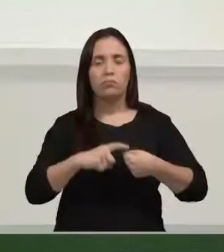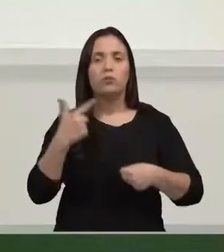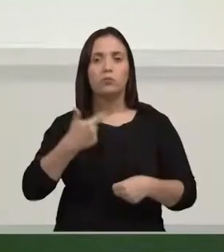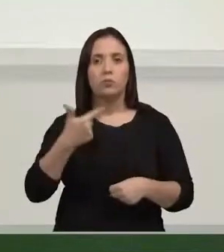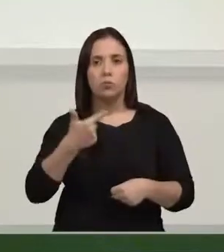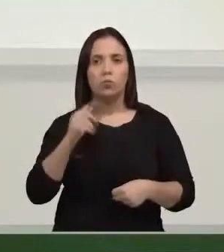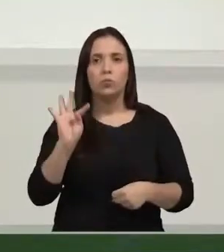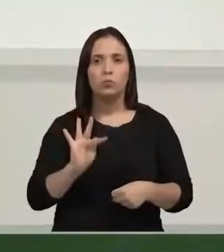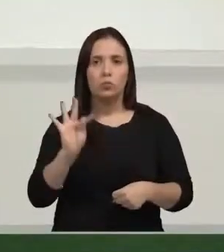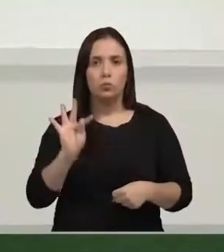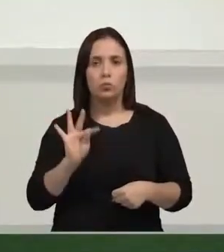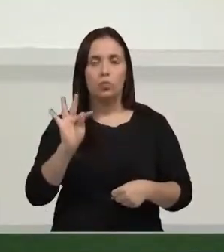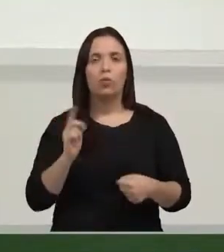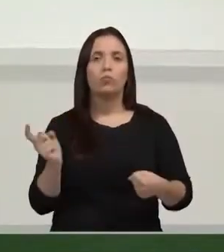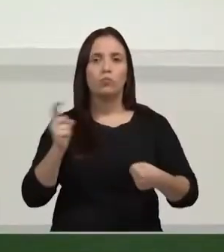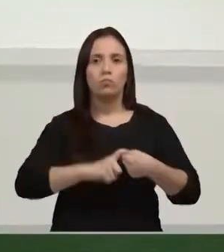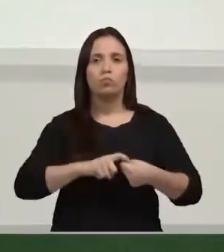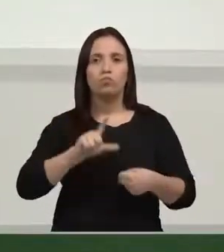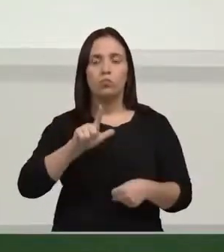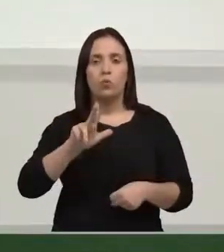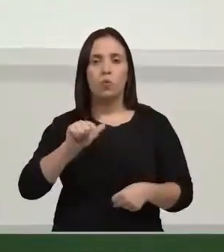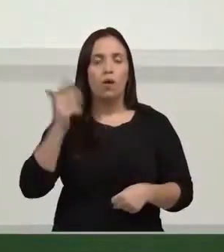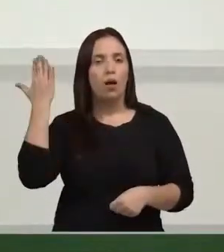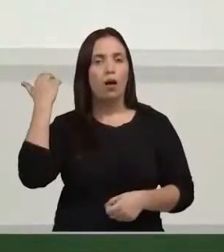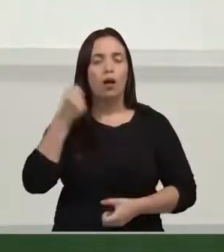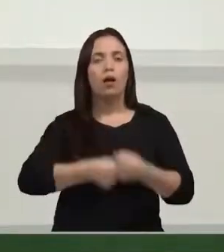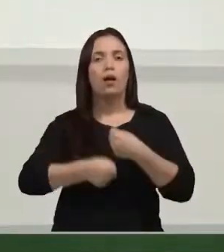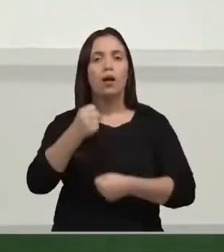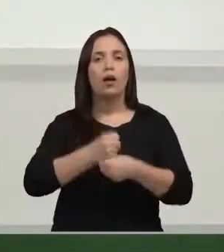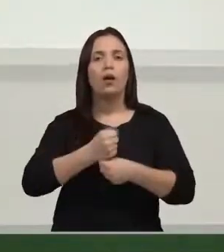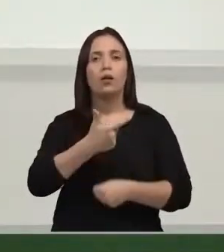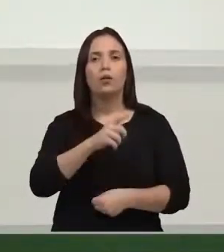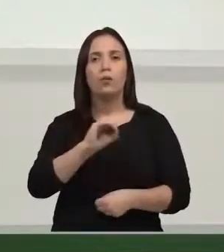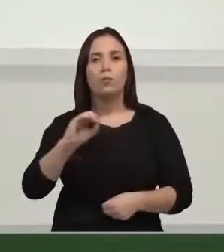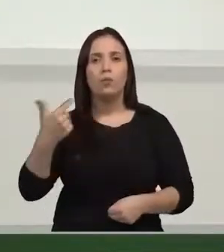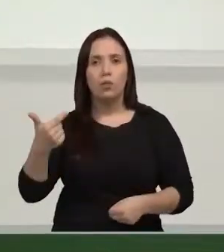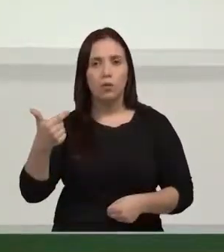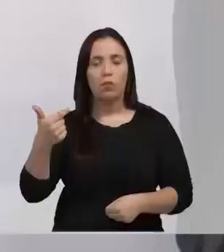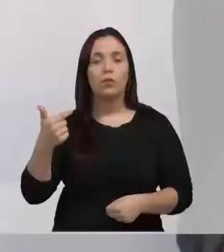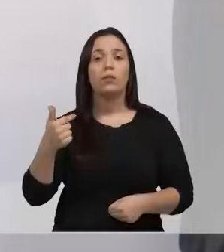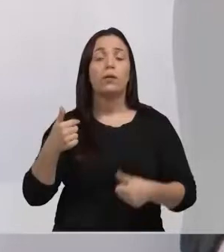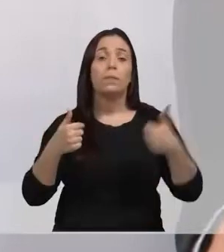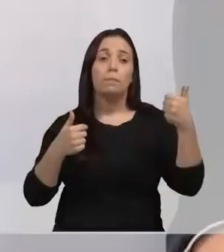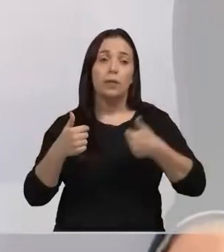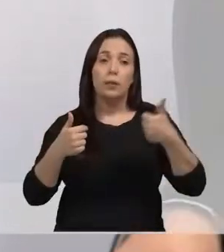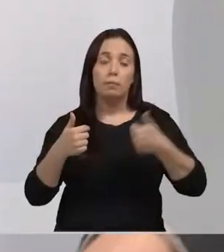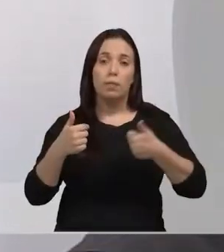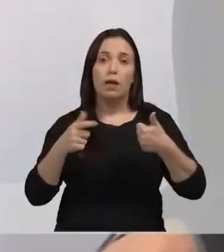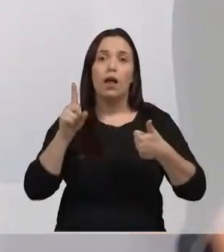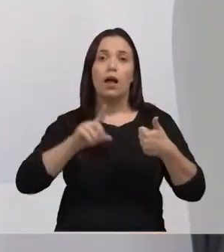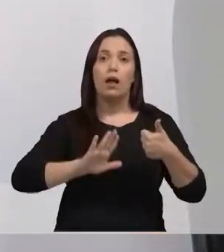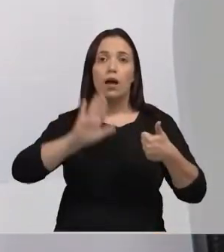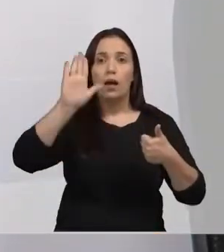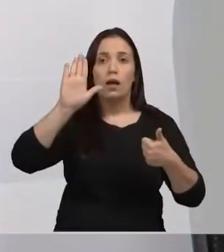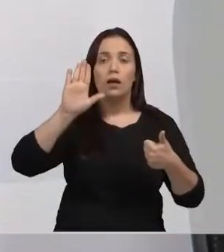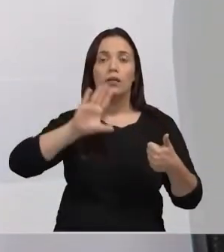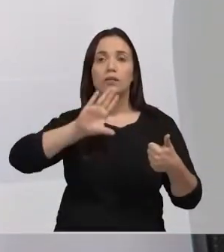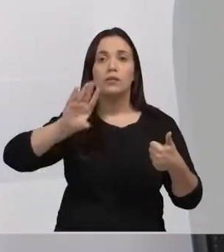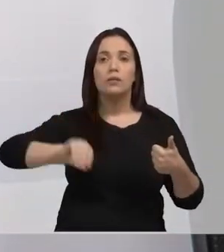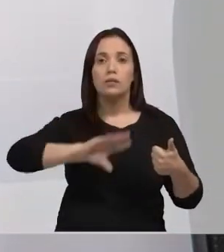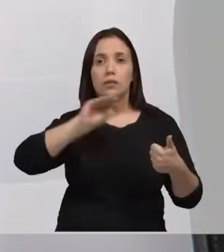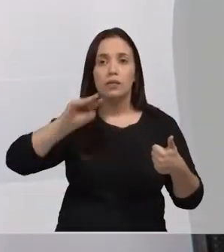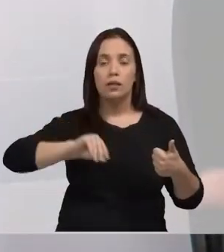segundo turno, apoiou o Lula em 2002. Porque no primeiro turno ele apoiou o Ciro, que na época era candidato